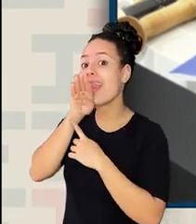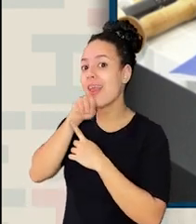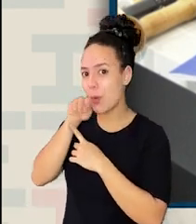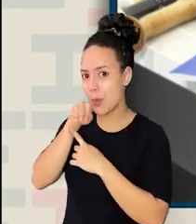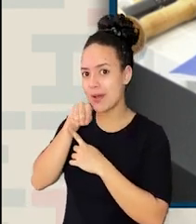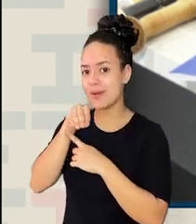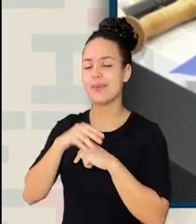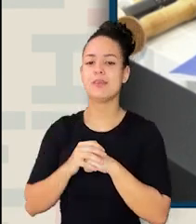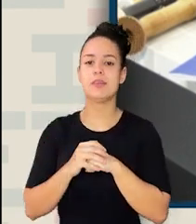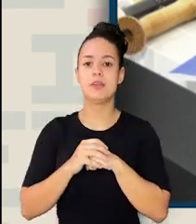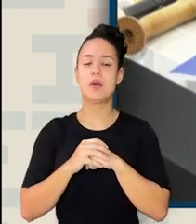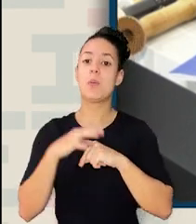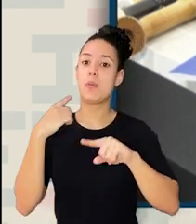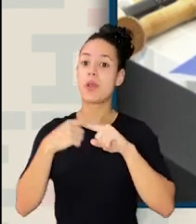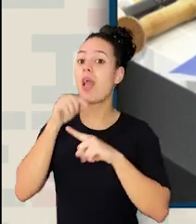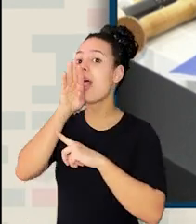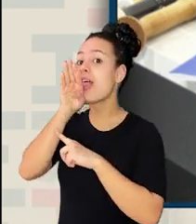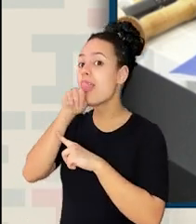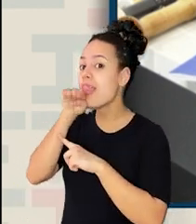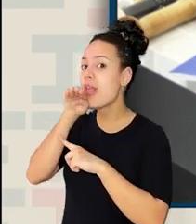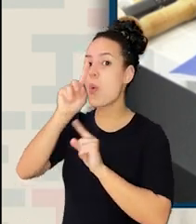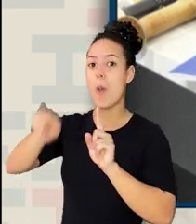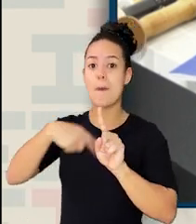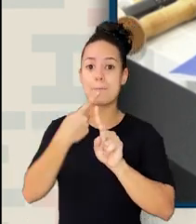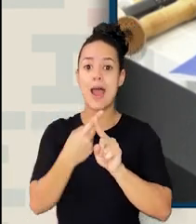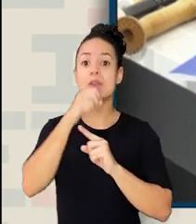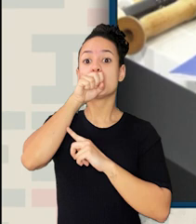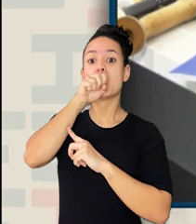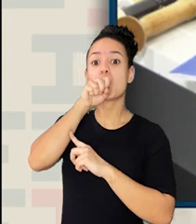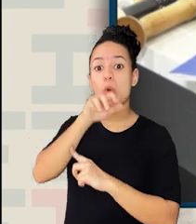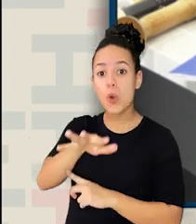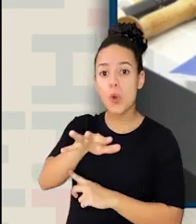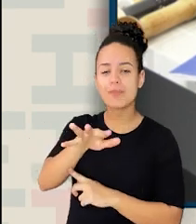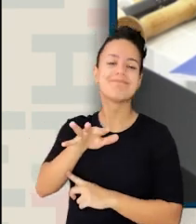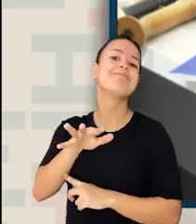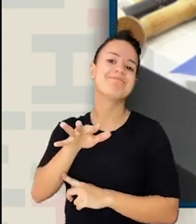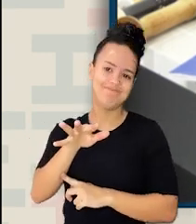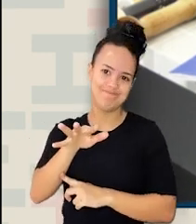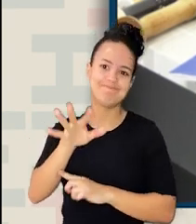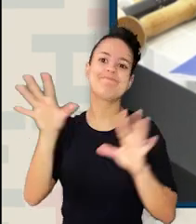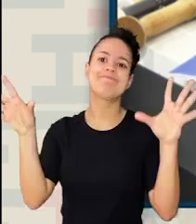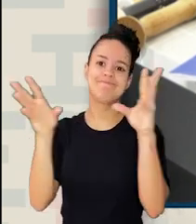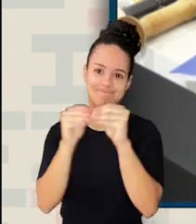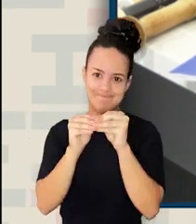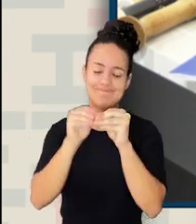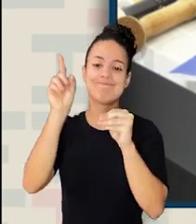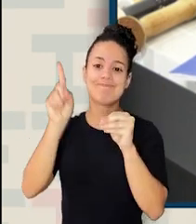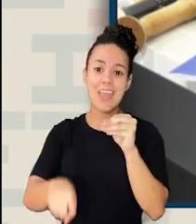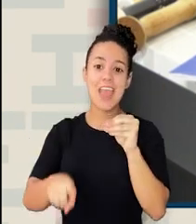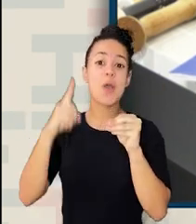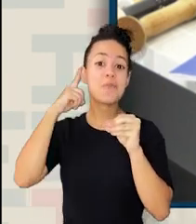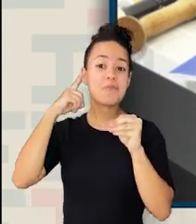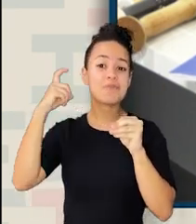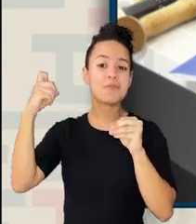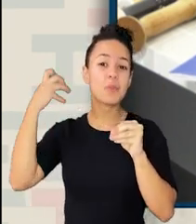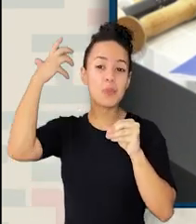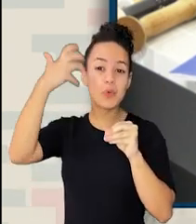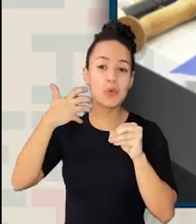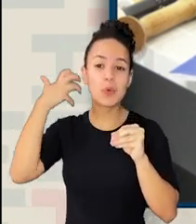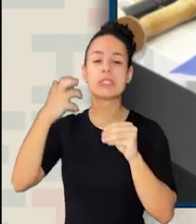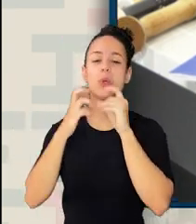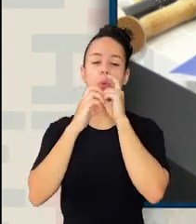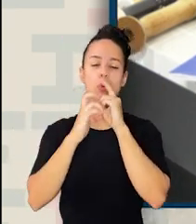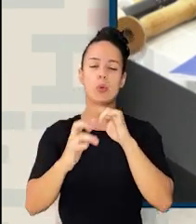língua, junto com o sopro, é que faz a música soar na flauta doce, né? Ter toda